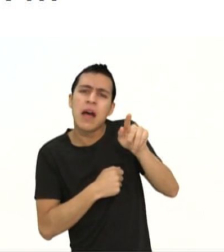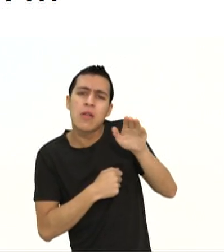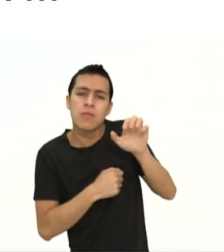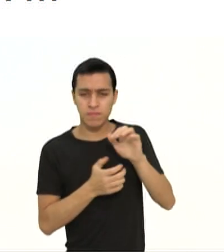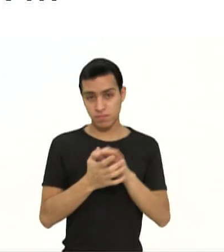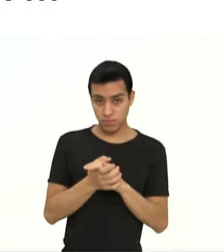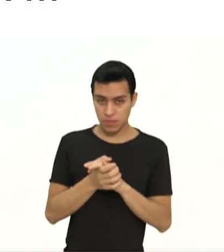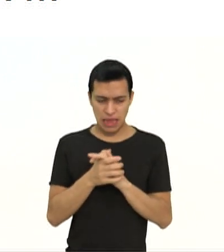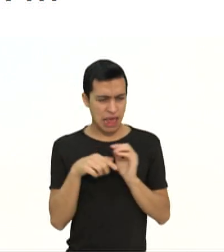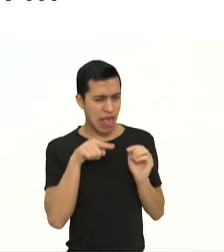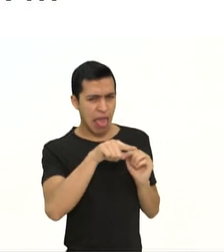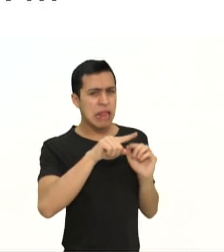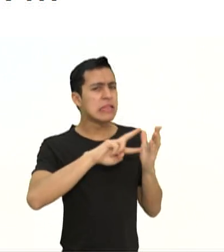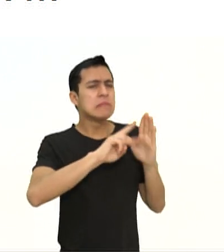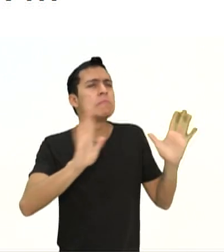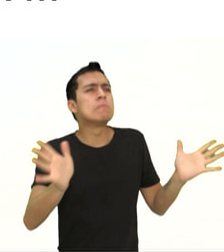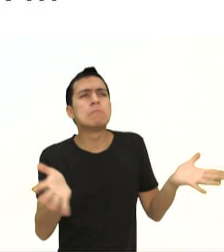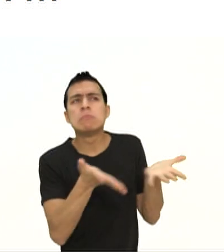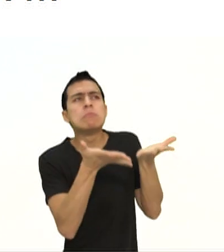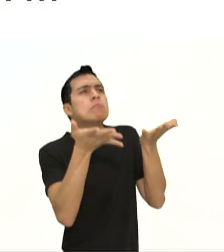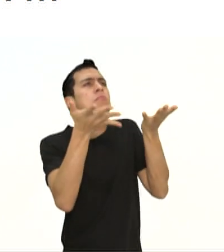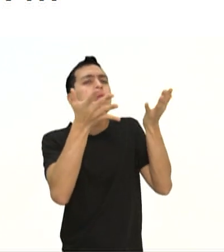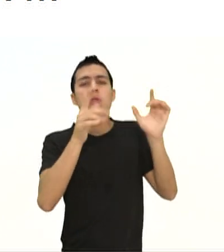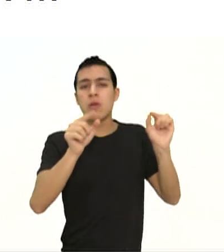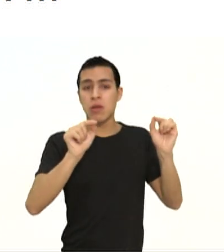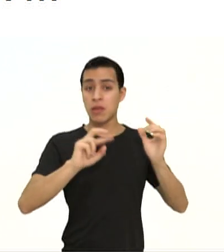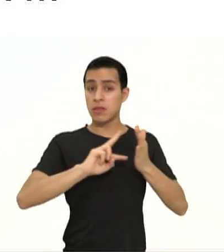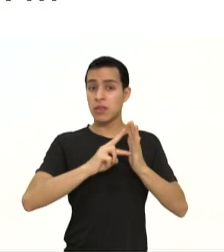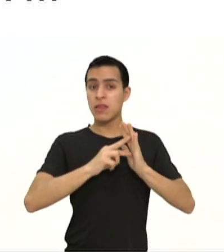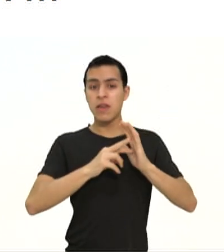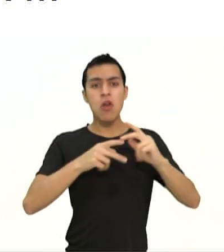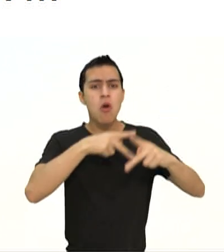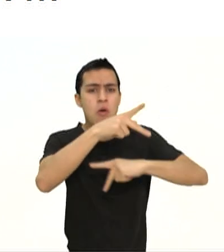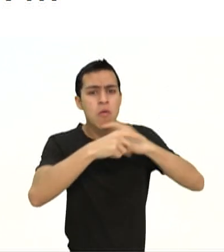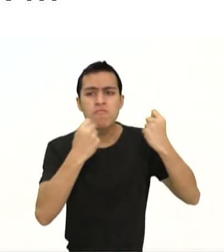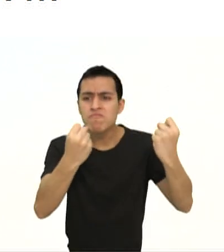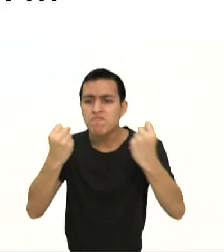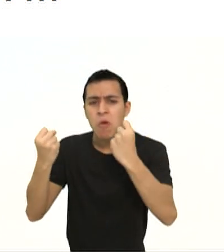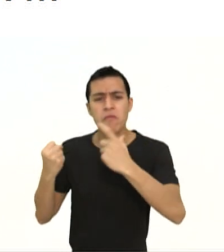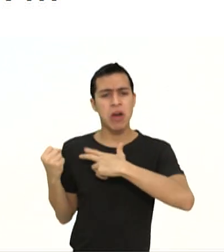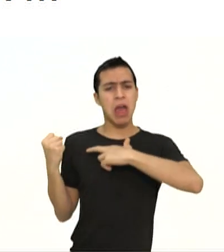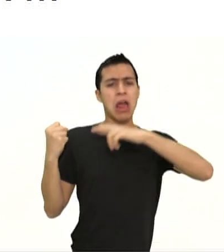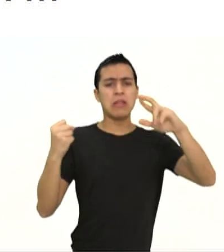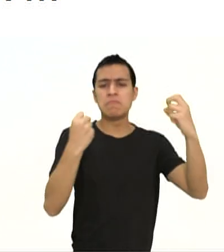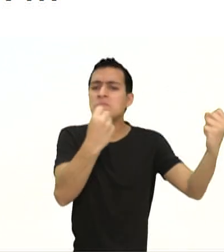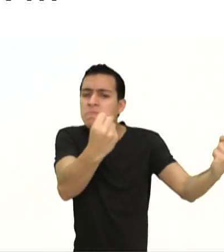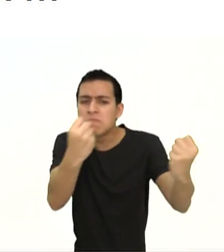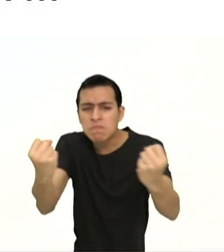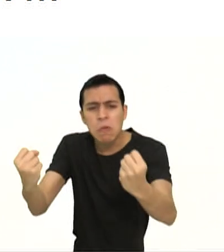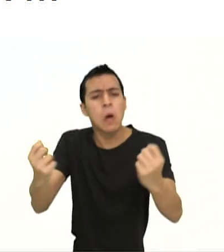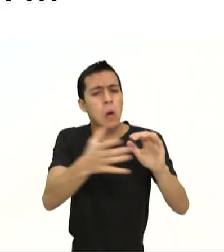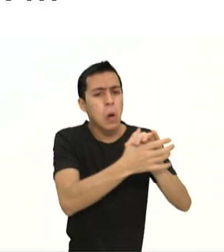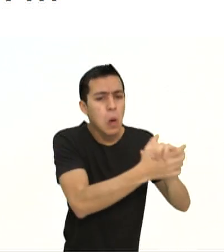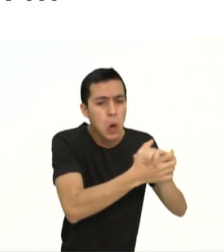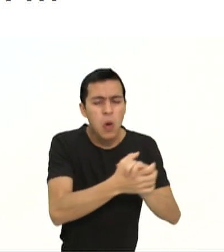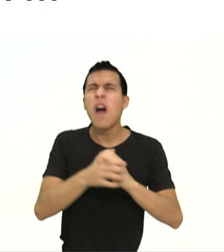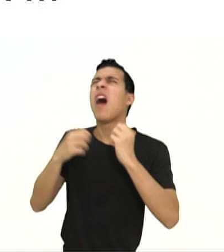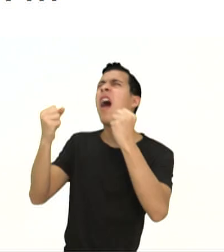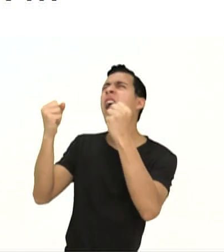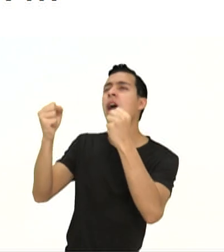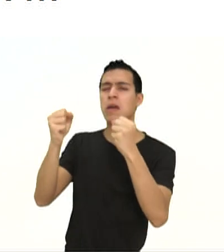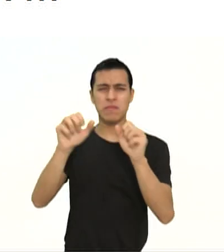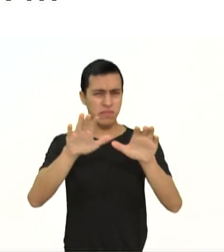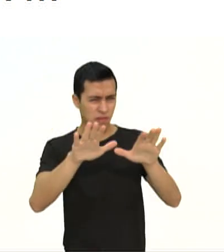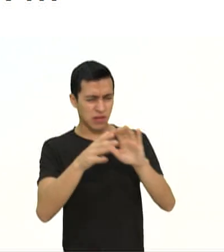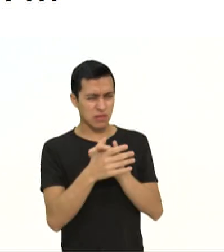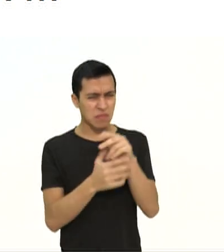está exaltando o quê? Ele está exaltando a religiosidade da população marginalizada. E aí você para pensar, peraí, prof, você